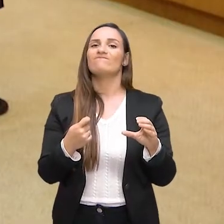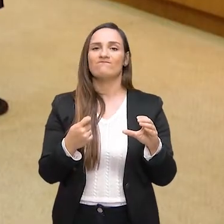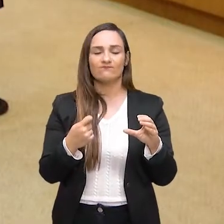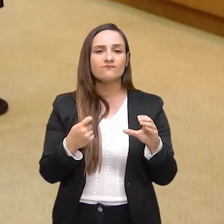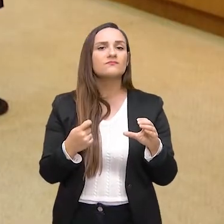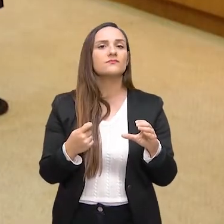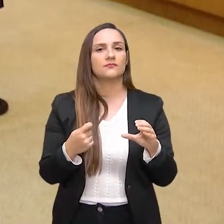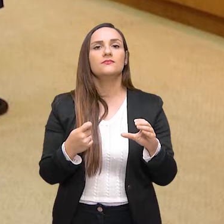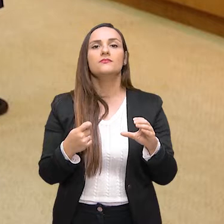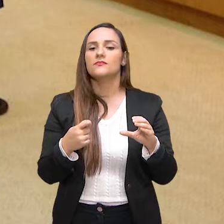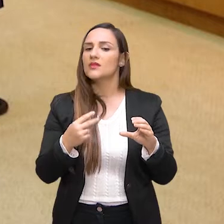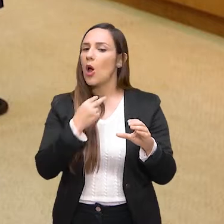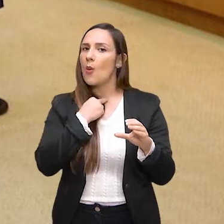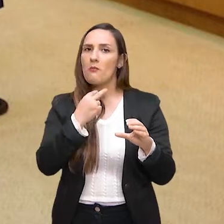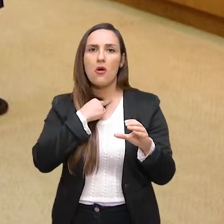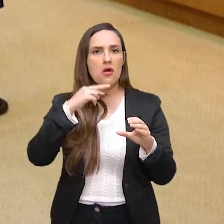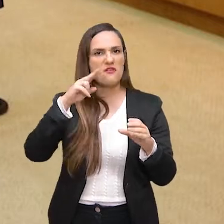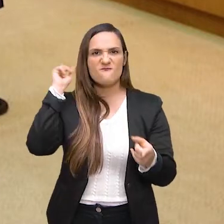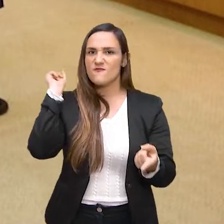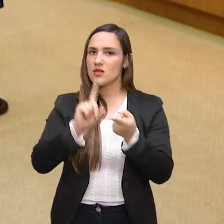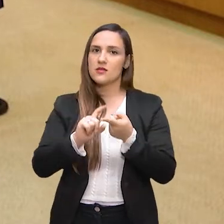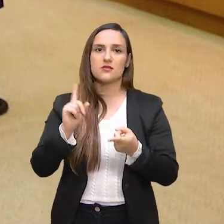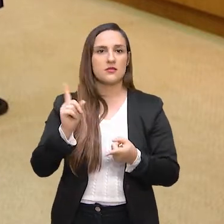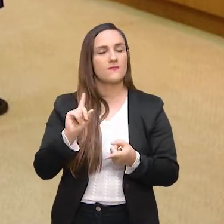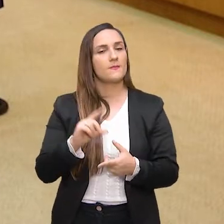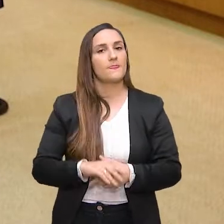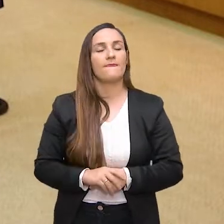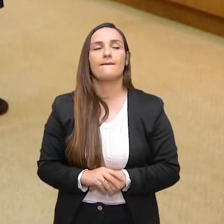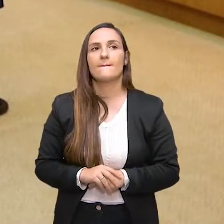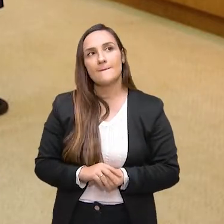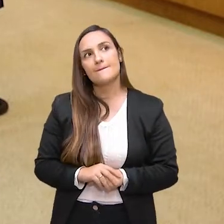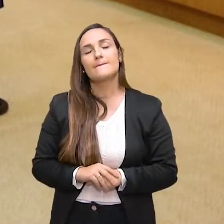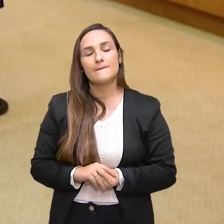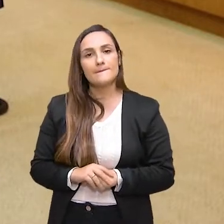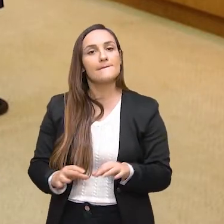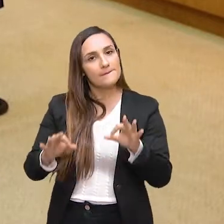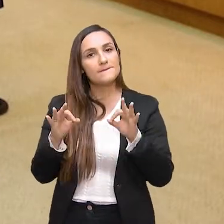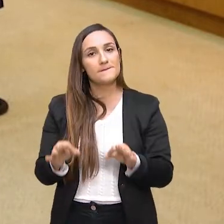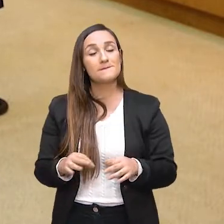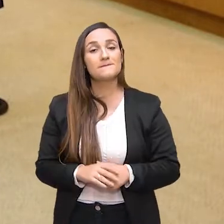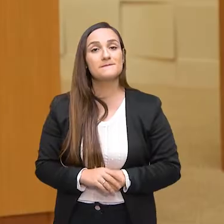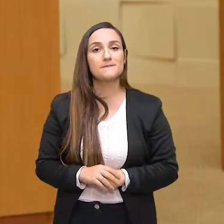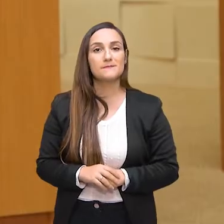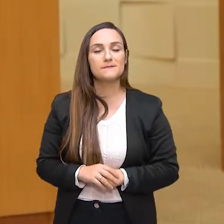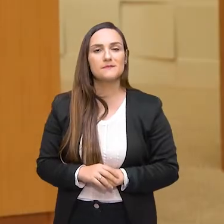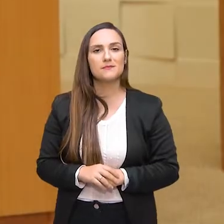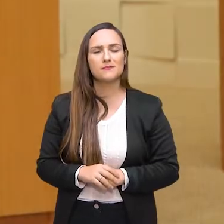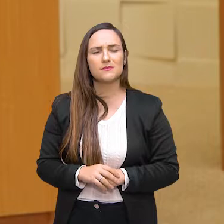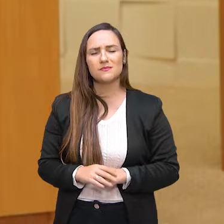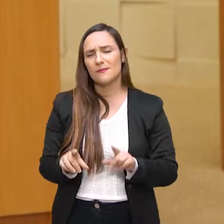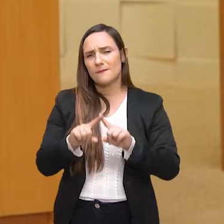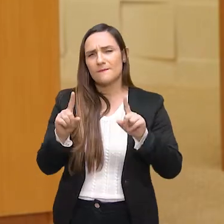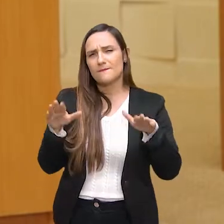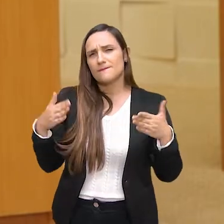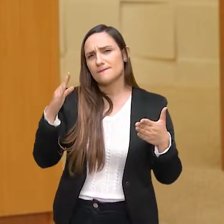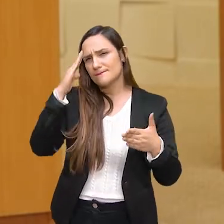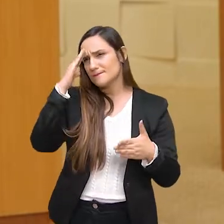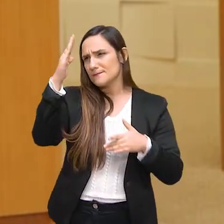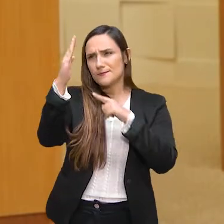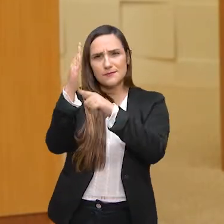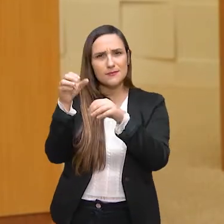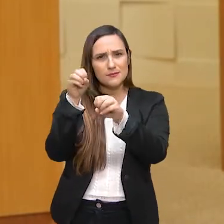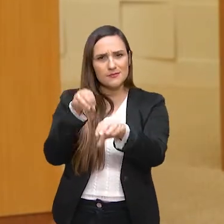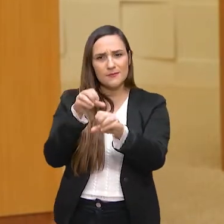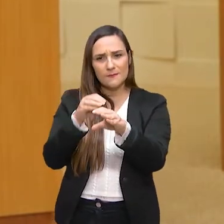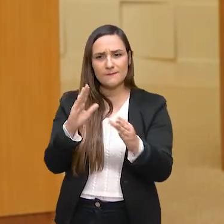que precisa, então, recorrer ao poder do Estado para resolver os seus problemas. Certo. E,